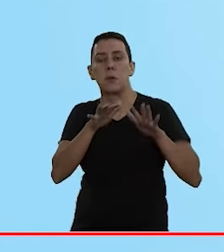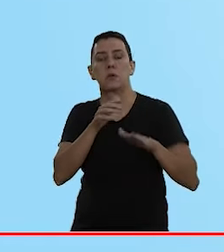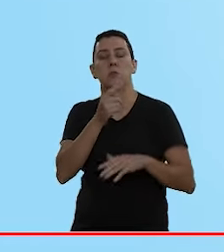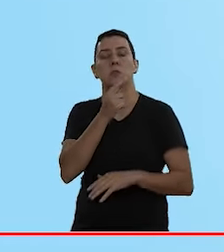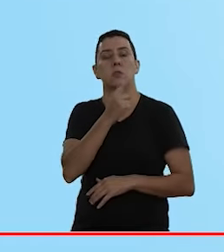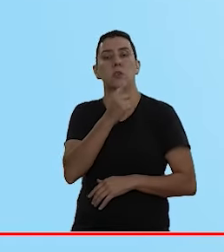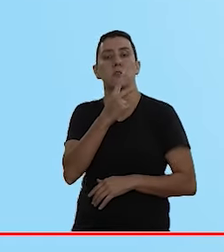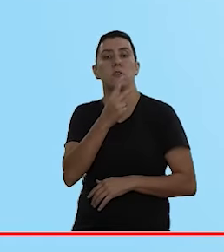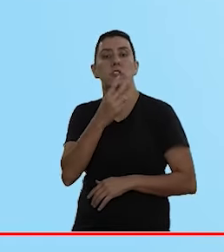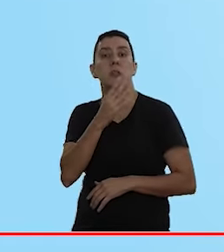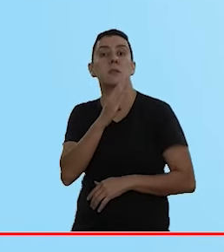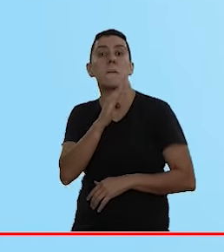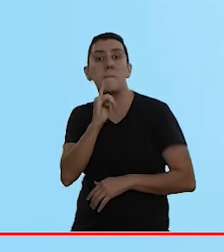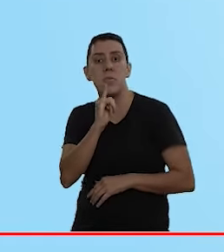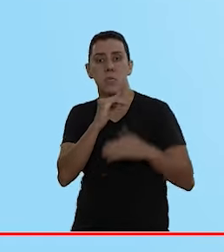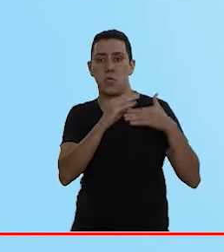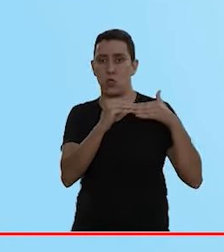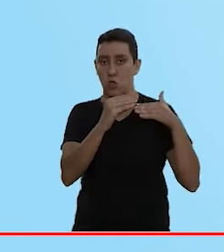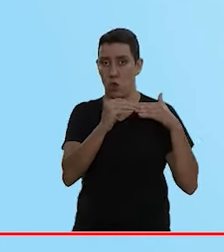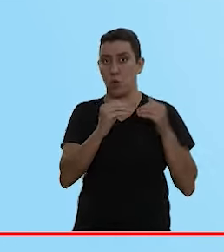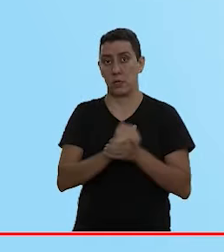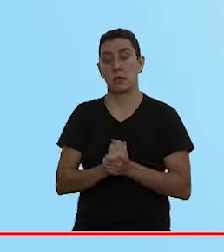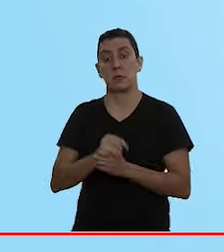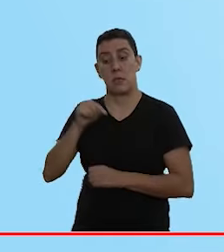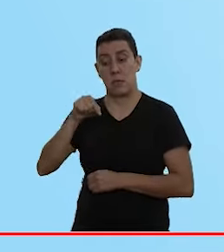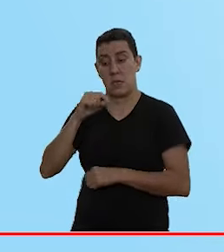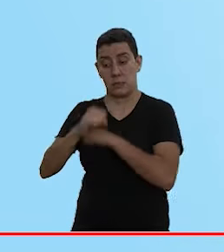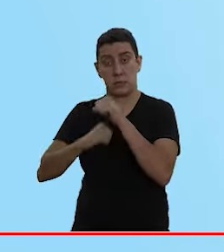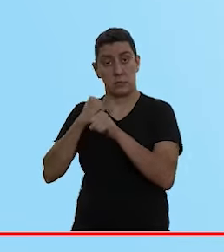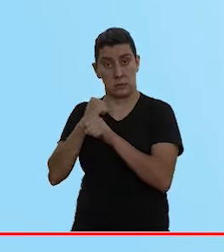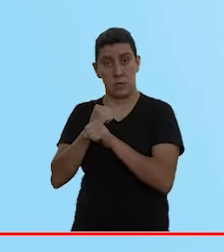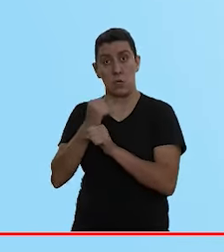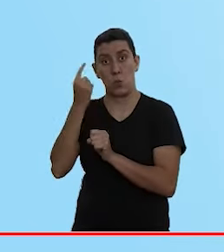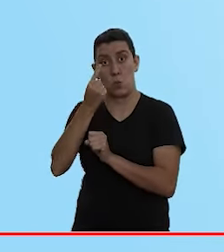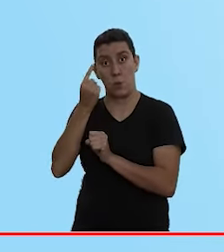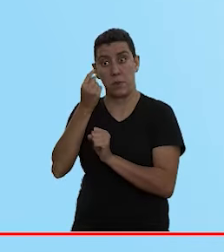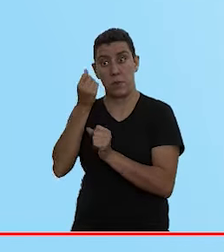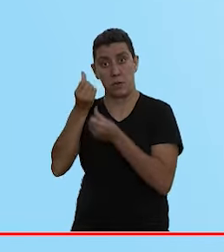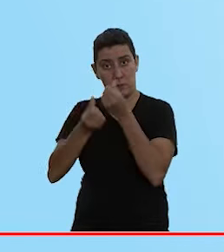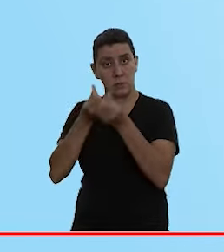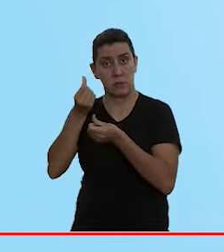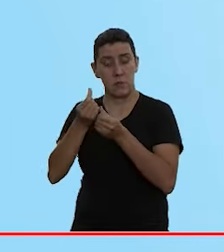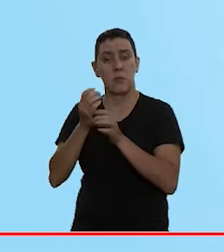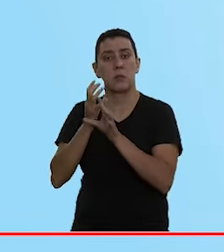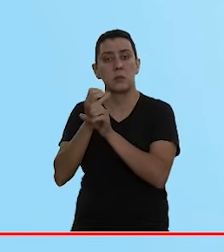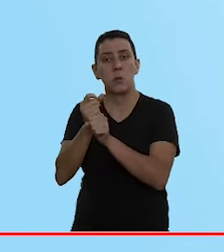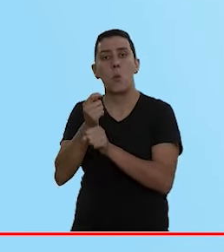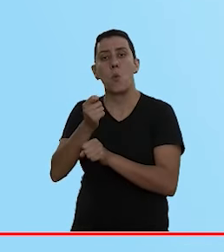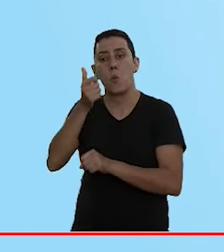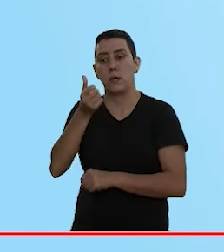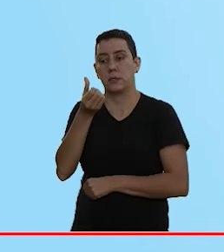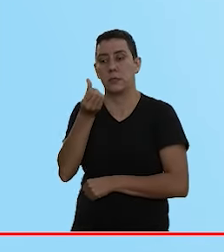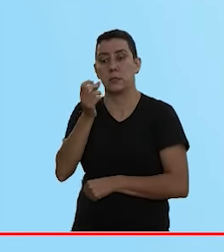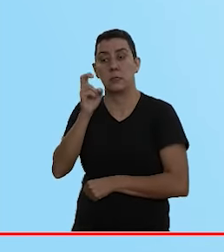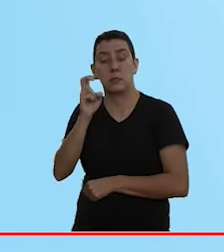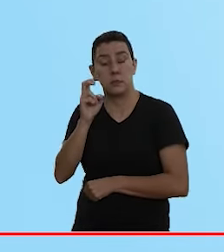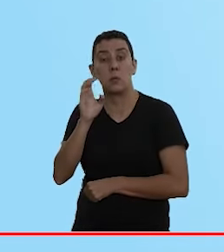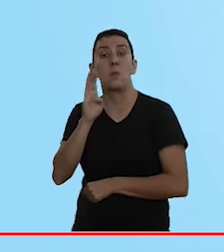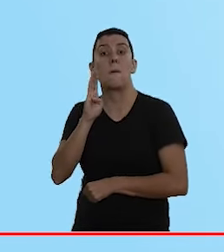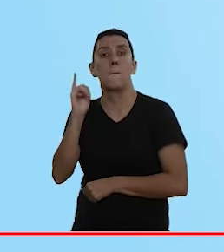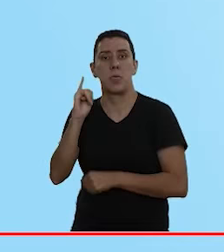primeiro semestre de 2020 fechamos em quase 65 bilhões de dólares como